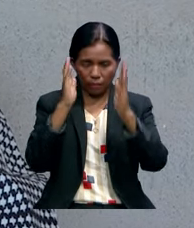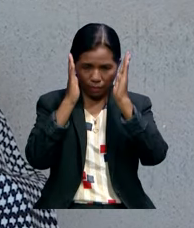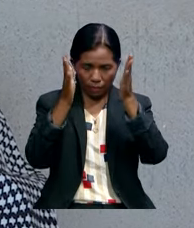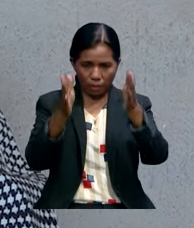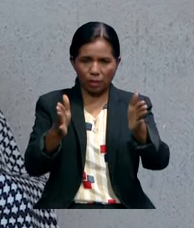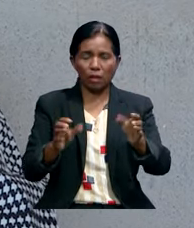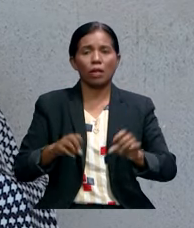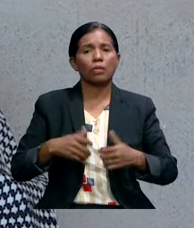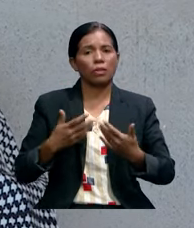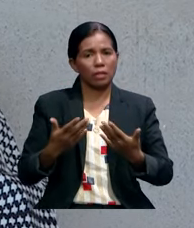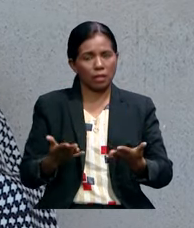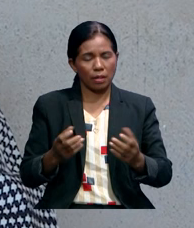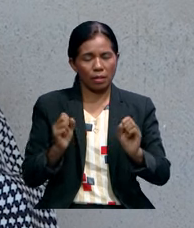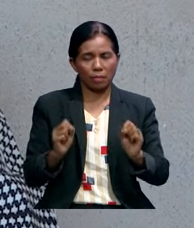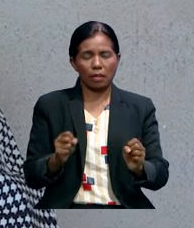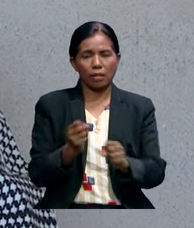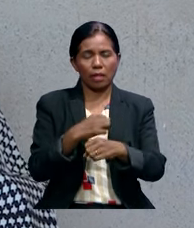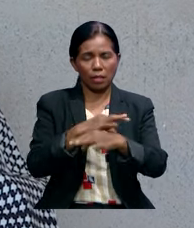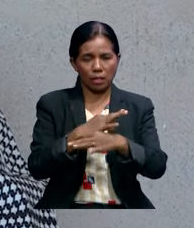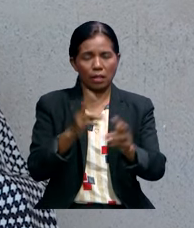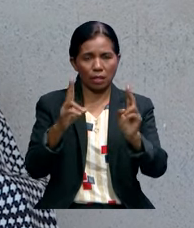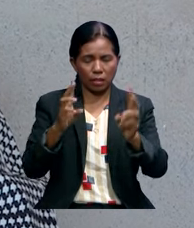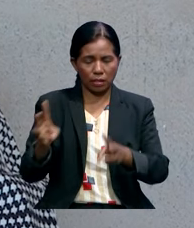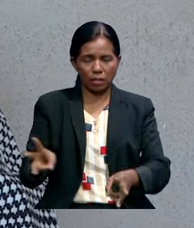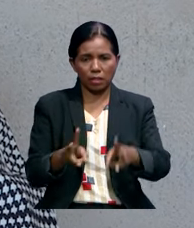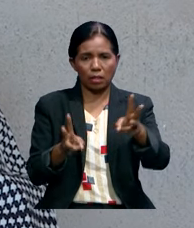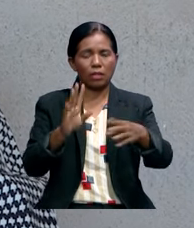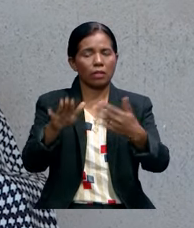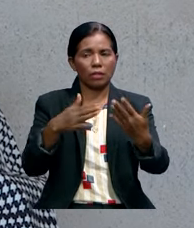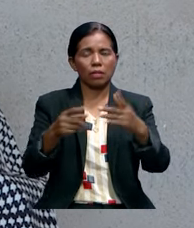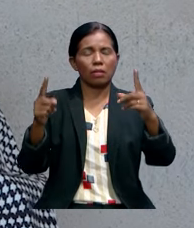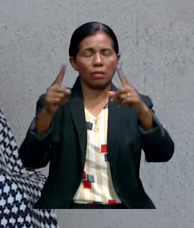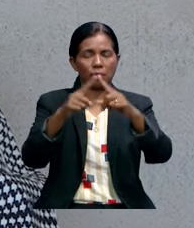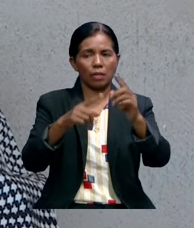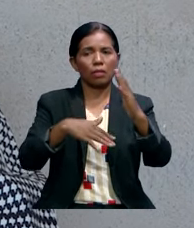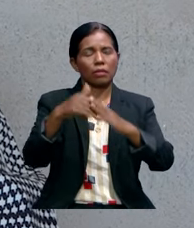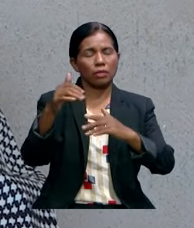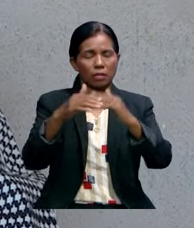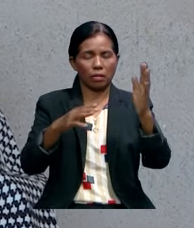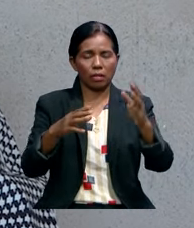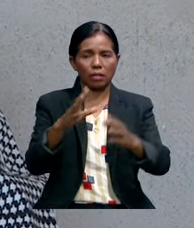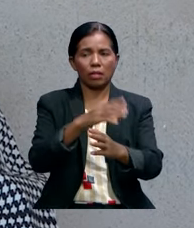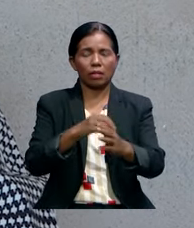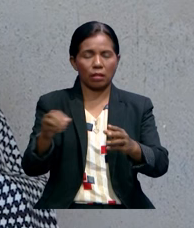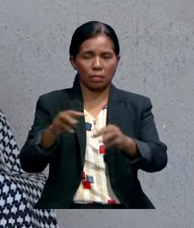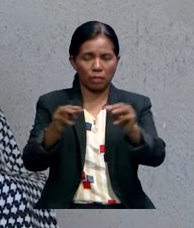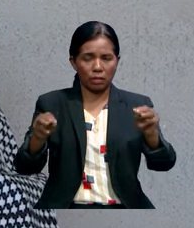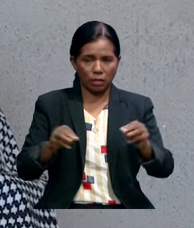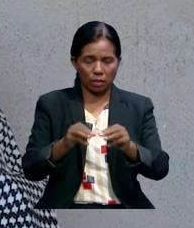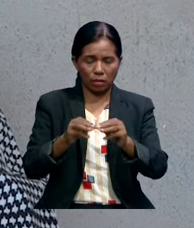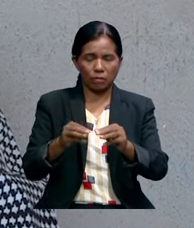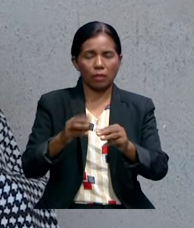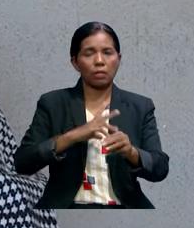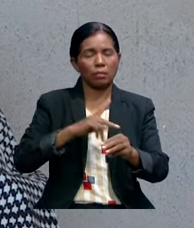a tua insa bele acelera processo a sira lilu vai a construção infraestrutura básica nessa estrada